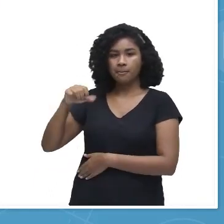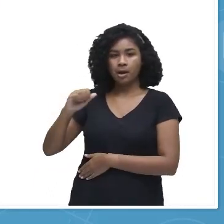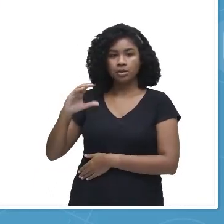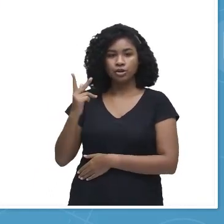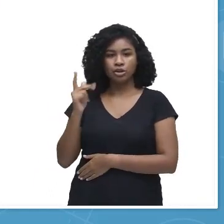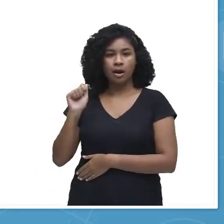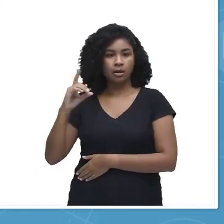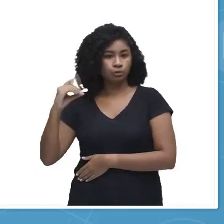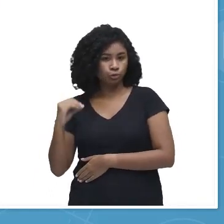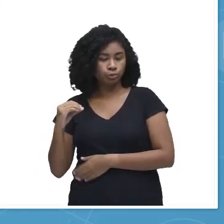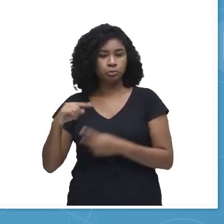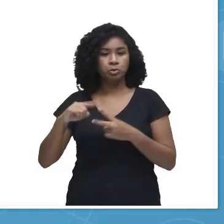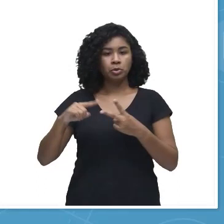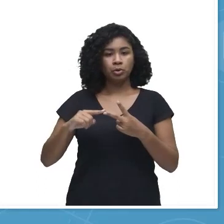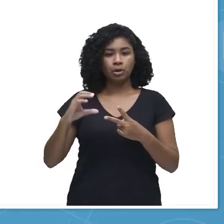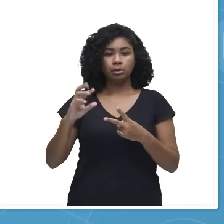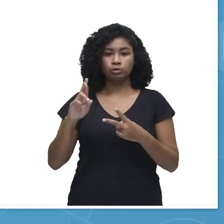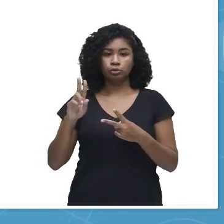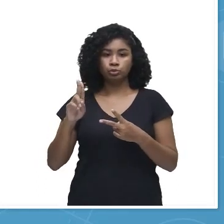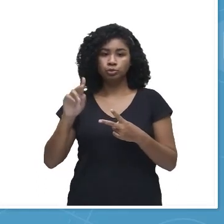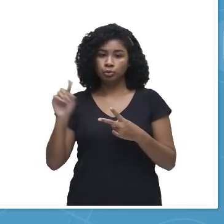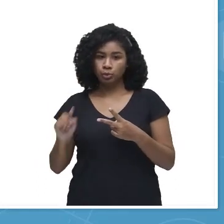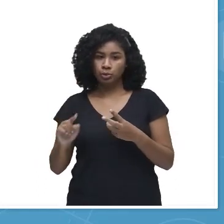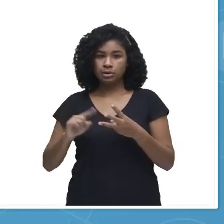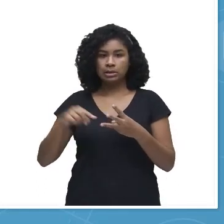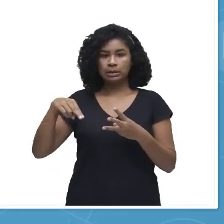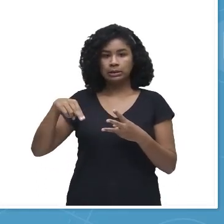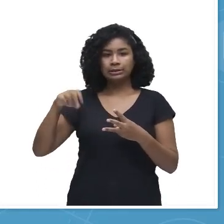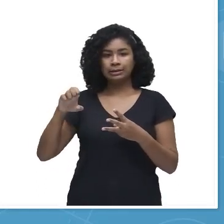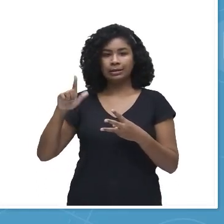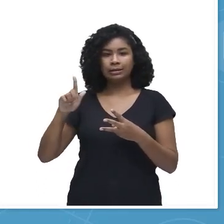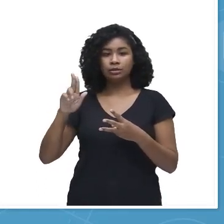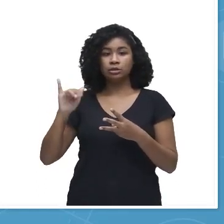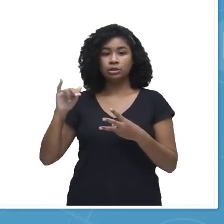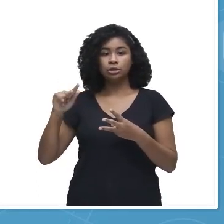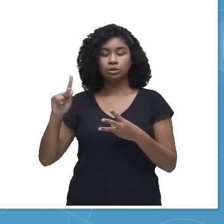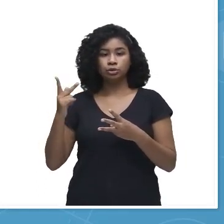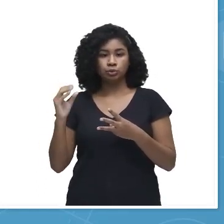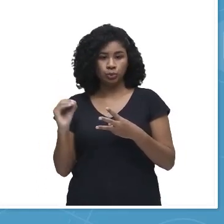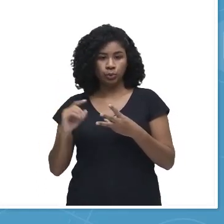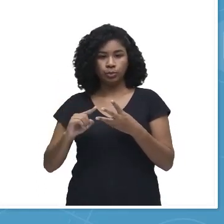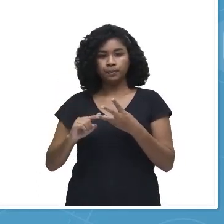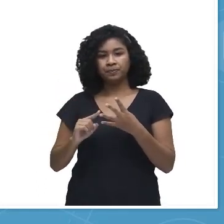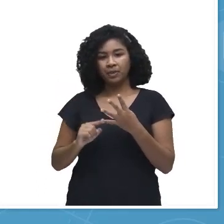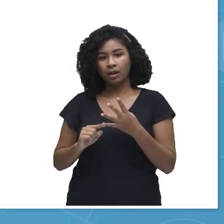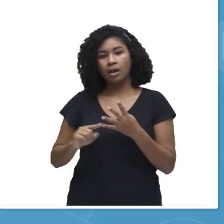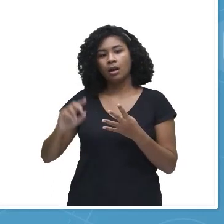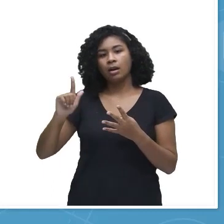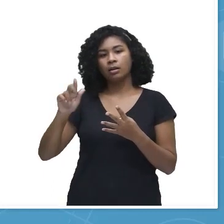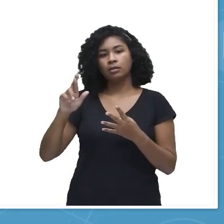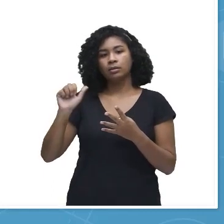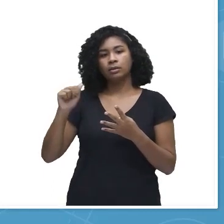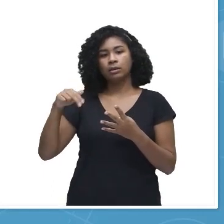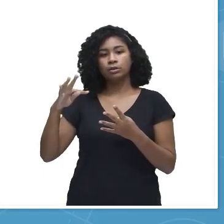e Souza. Terceira, Neguinho da Beija-Flor. A quarta, Grande Otelo. E a quinta,